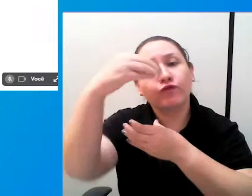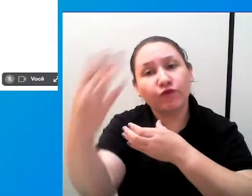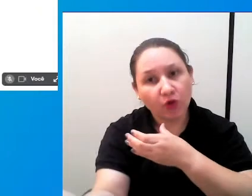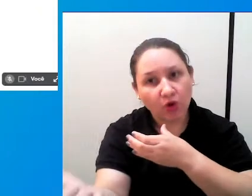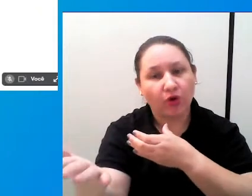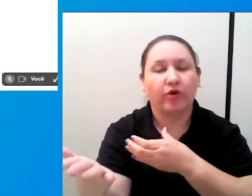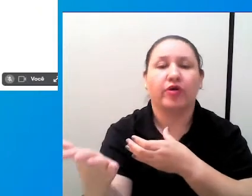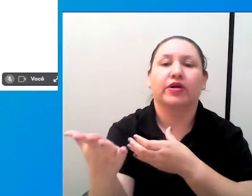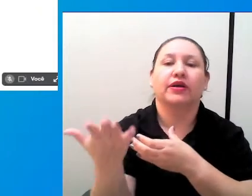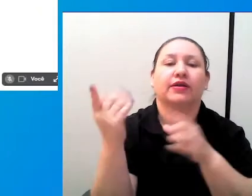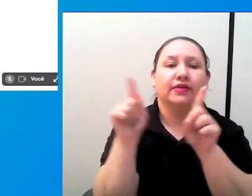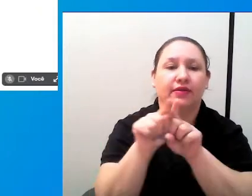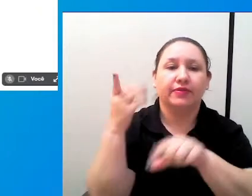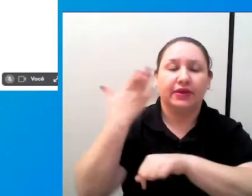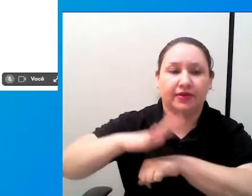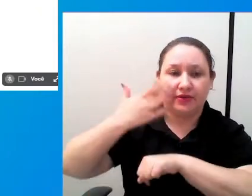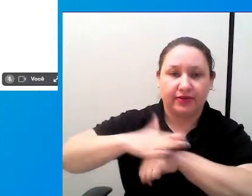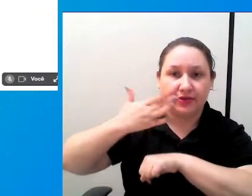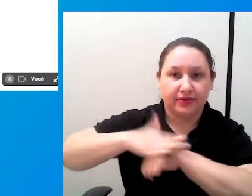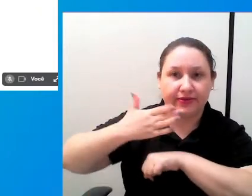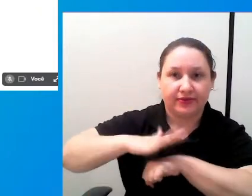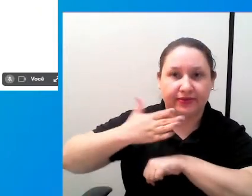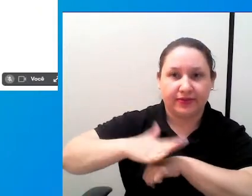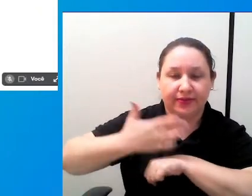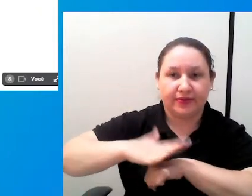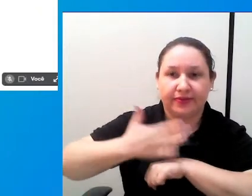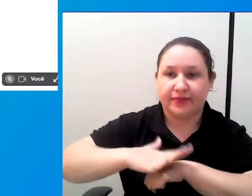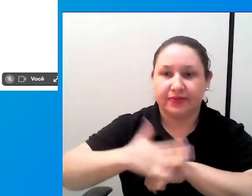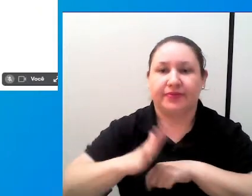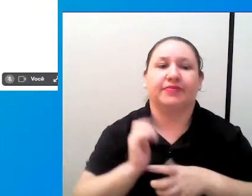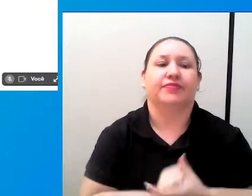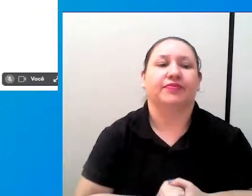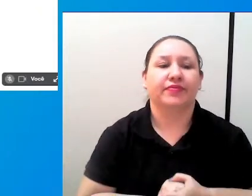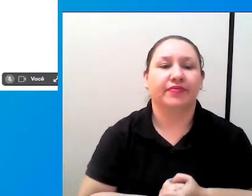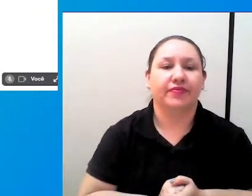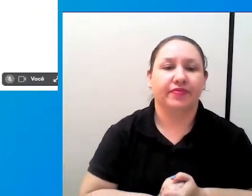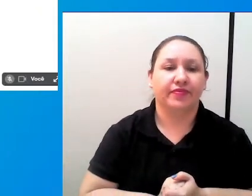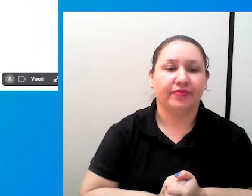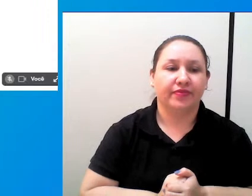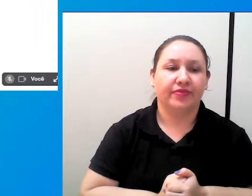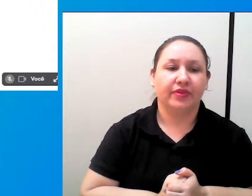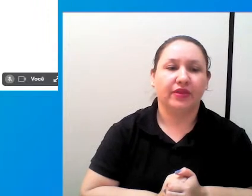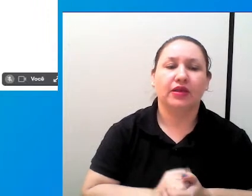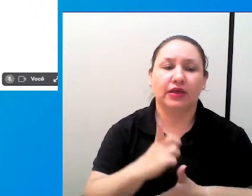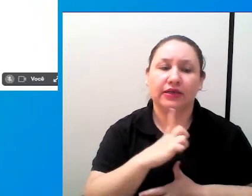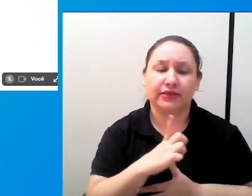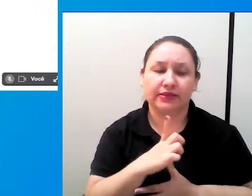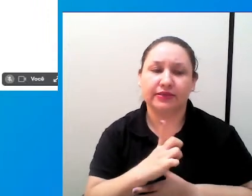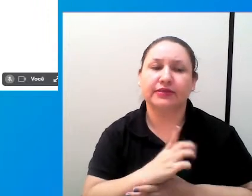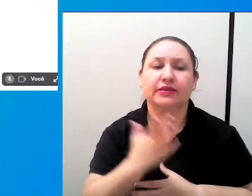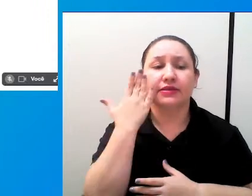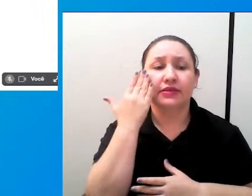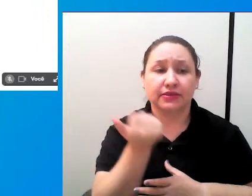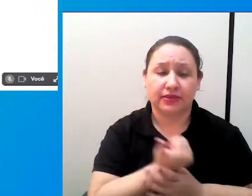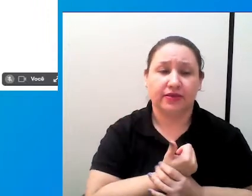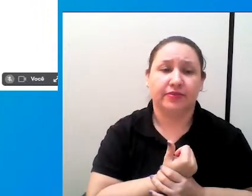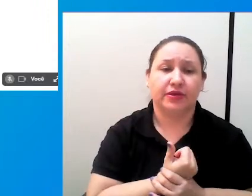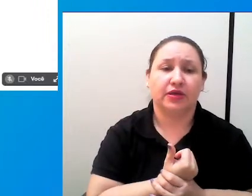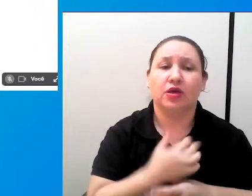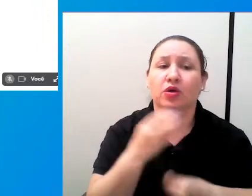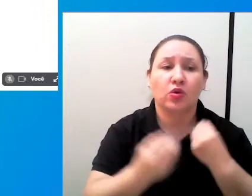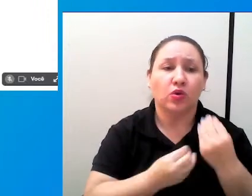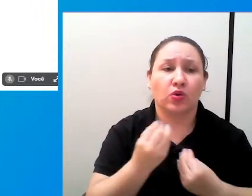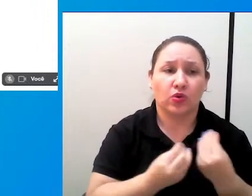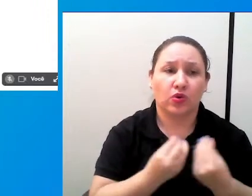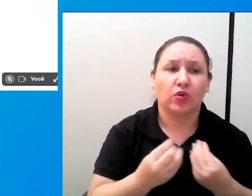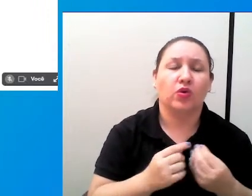Então, a gente tem esses dois tempos em que o aluno está aqui na instituição e outro tempo que ele está em atividade de campo. E é importante